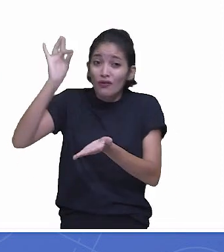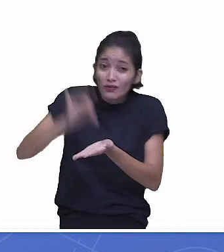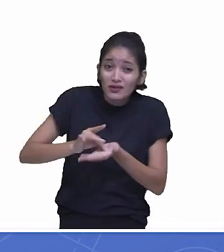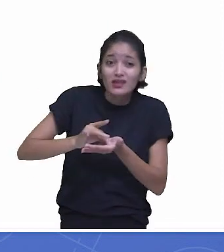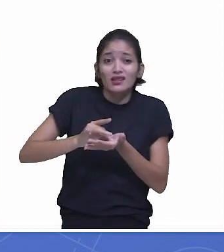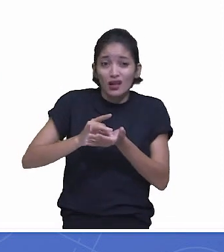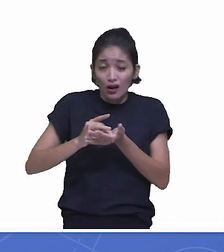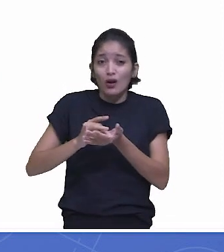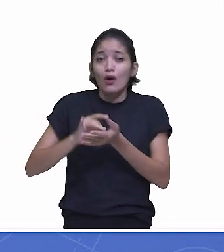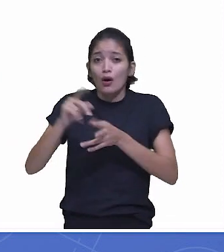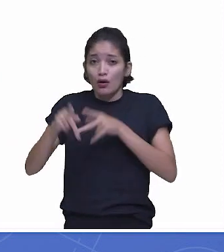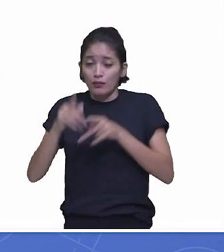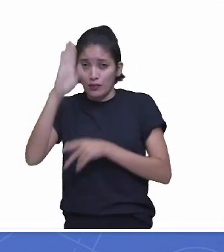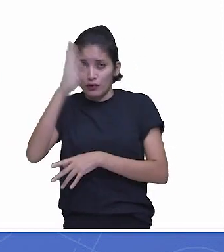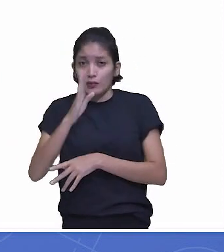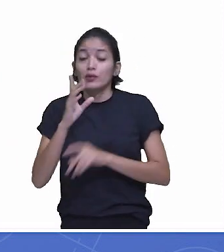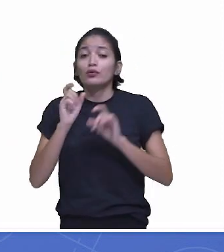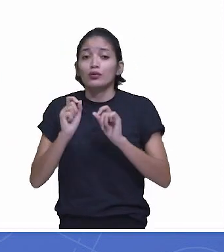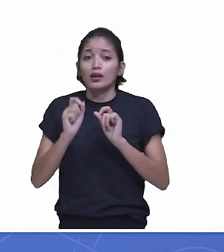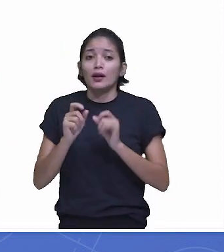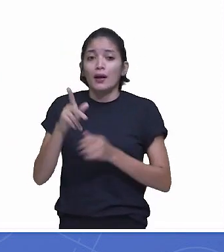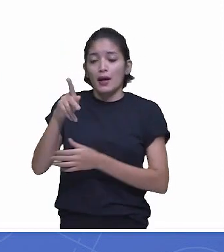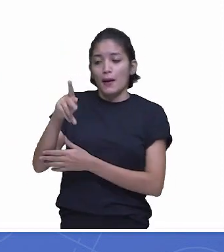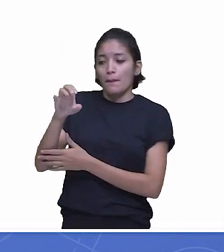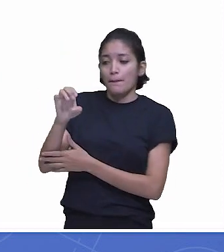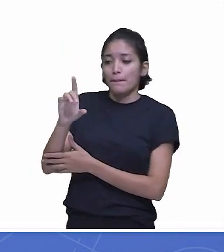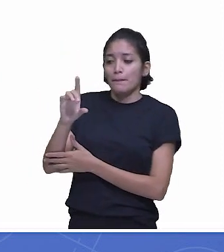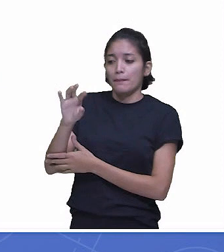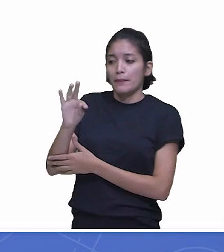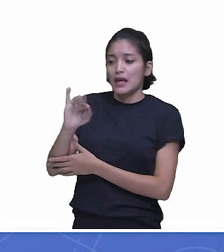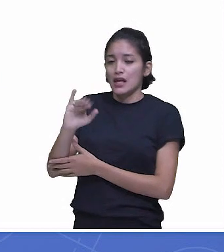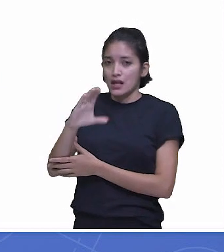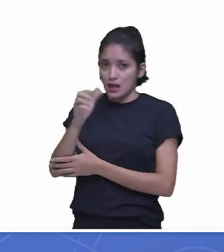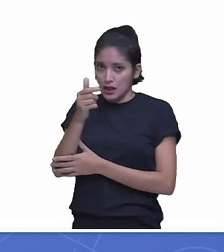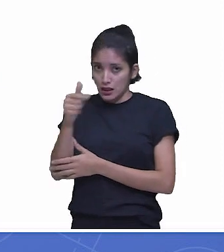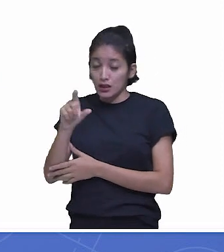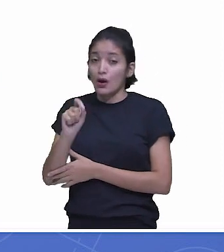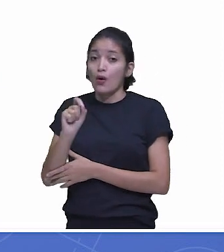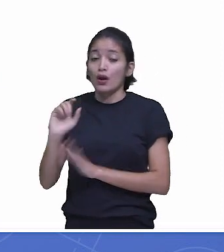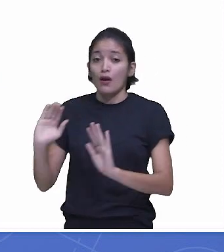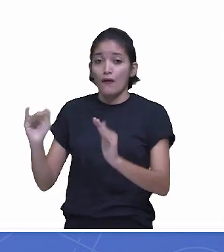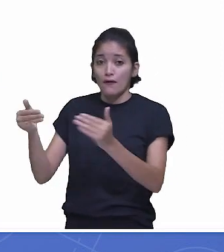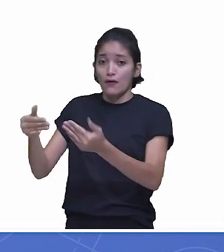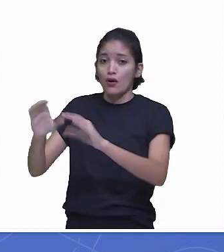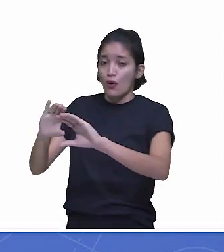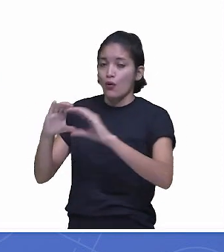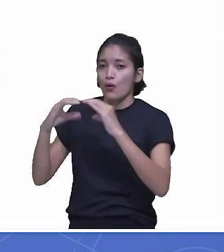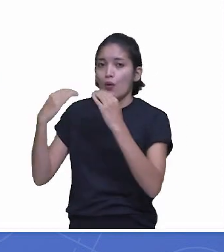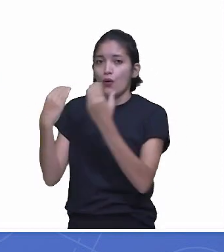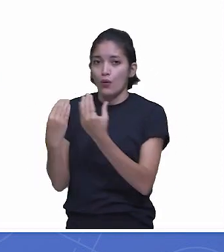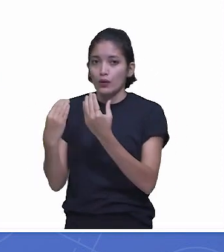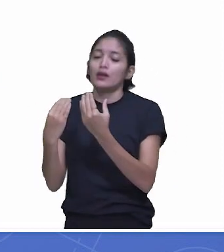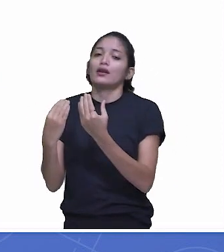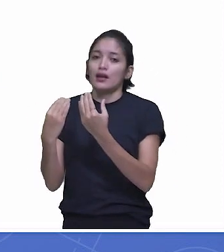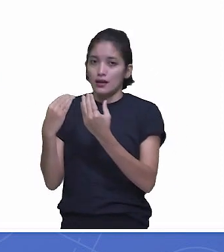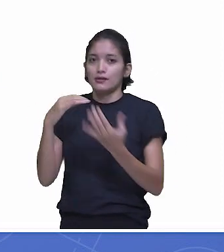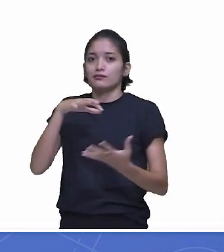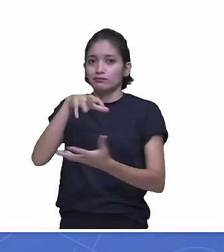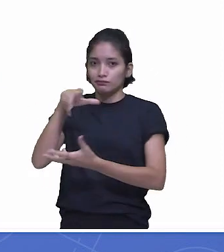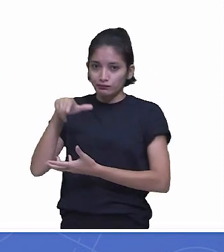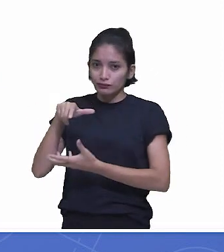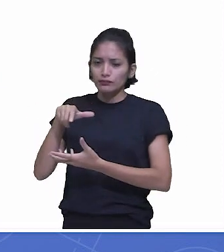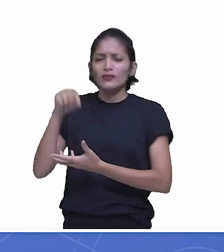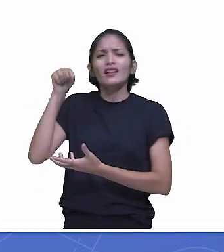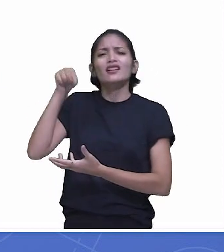nós temos aí uma petição, um texto que é direcionado ao Congresso Nacional Brasileiro. Esse lugar aí,